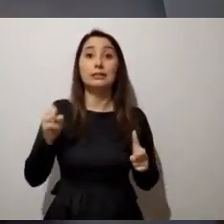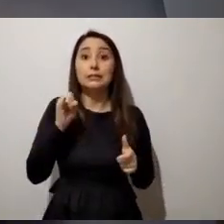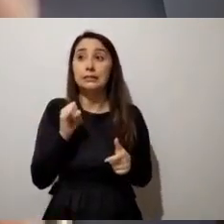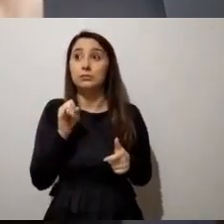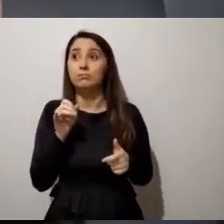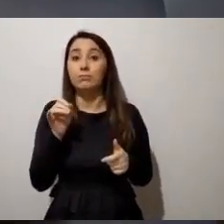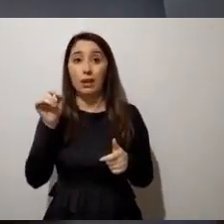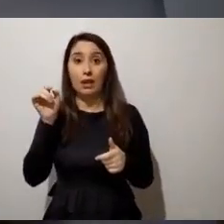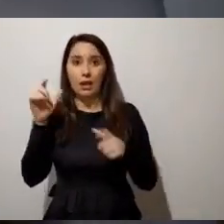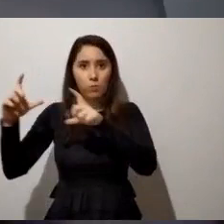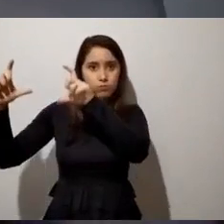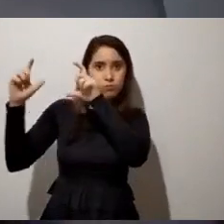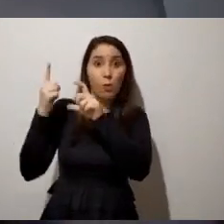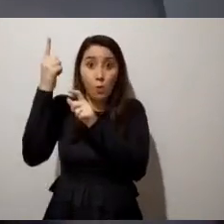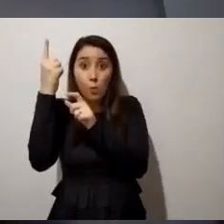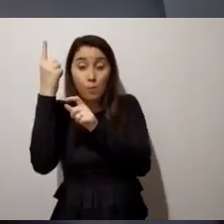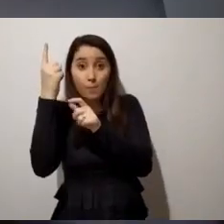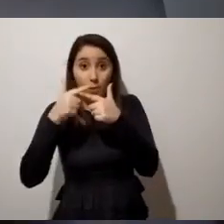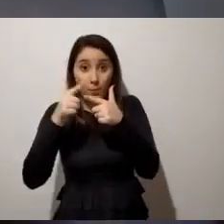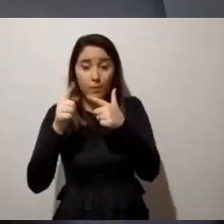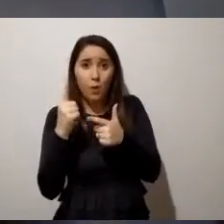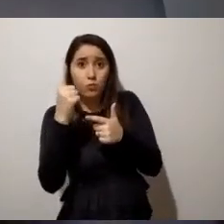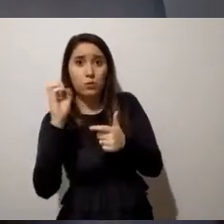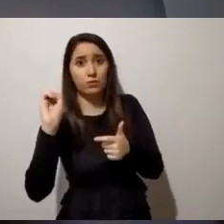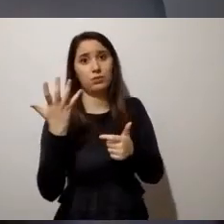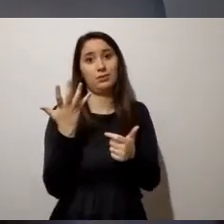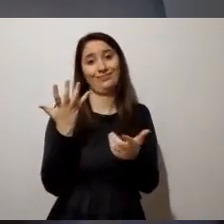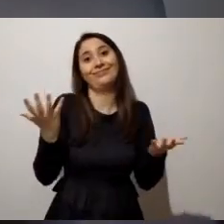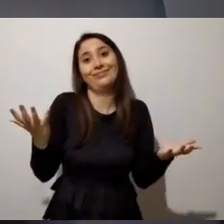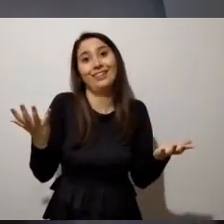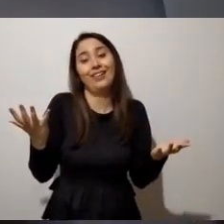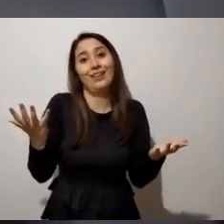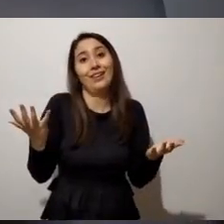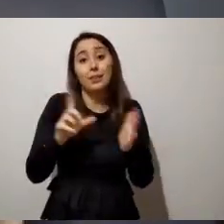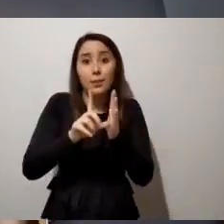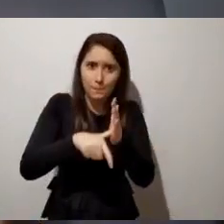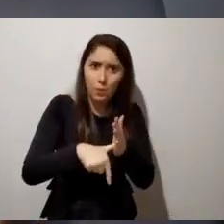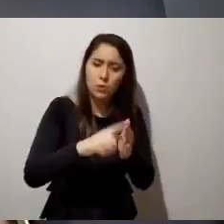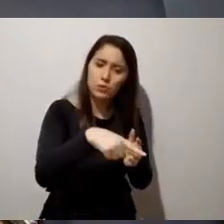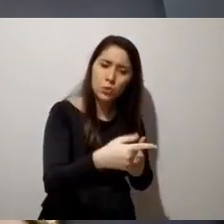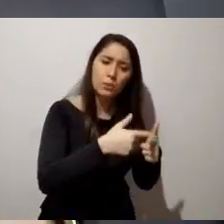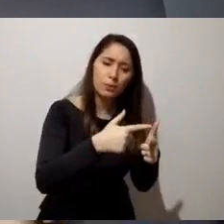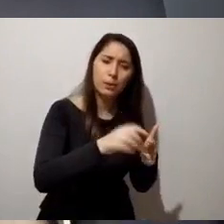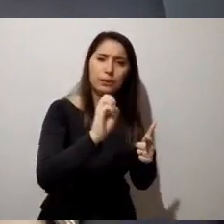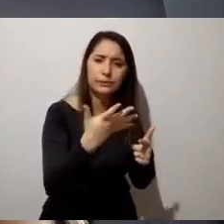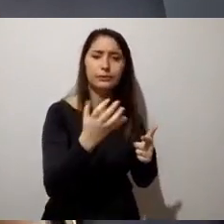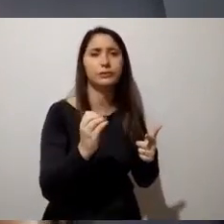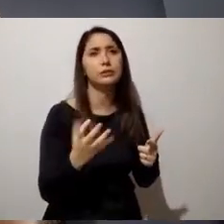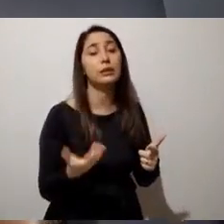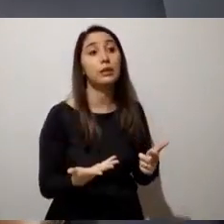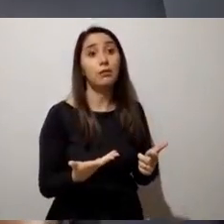situação, com um problema, você vai ver que fica mais fácil ir fazendo isso